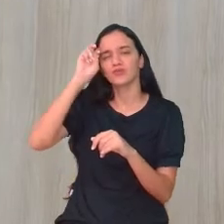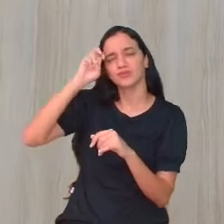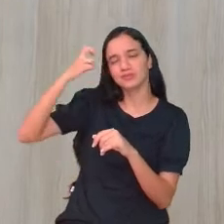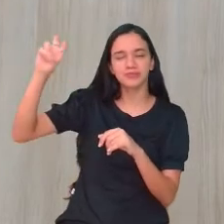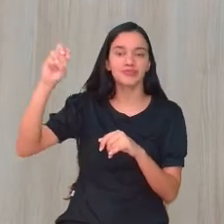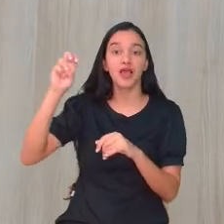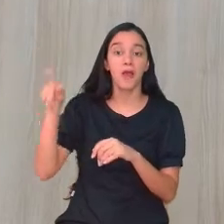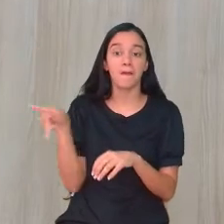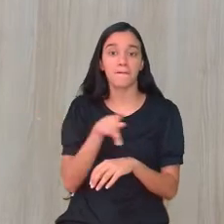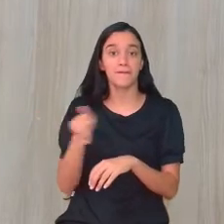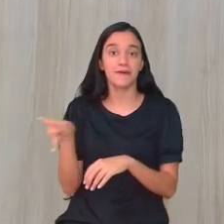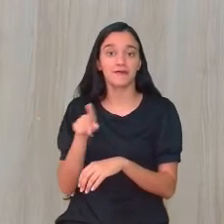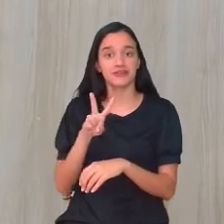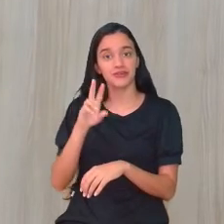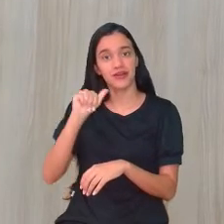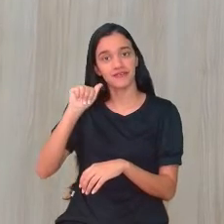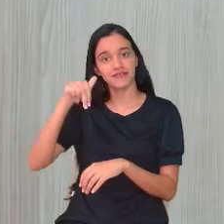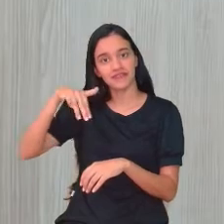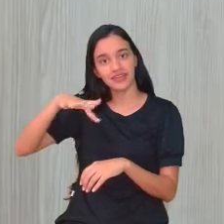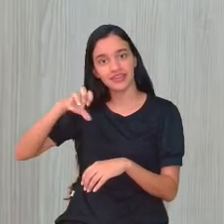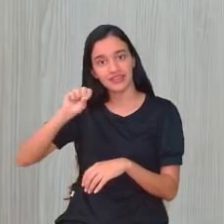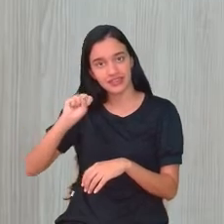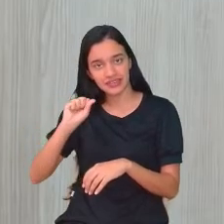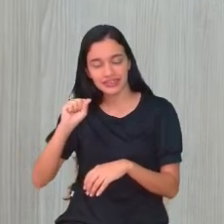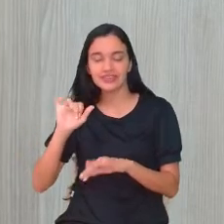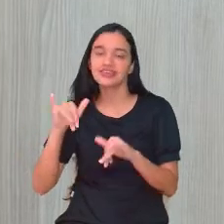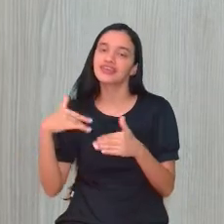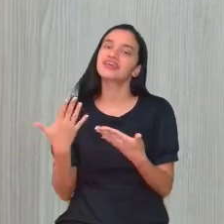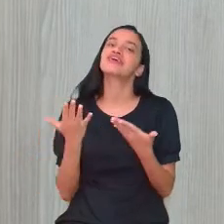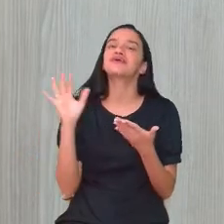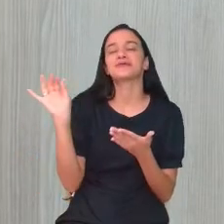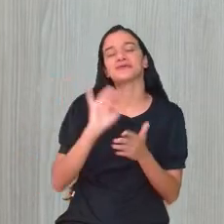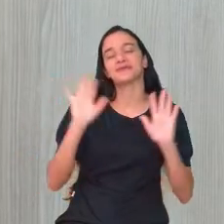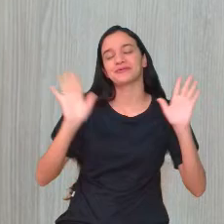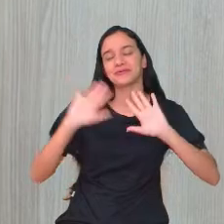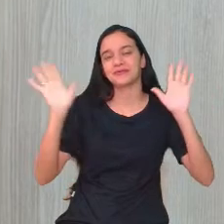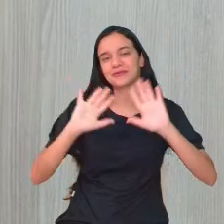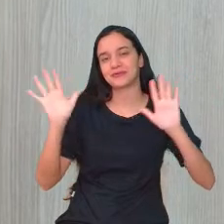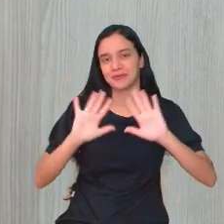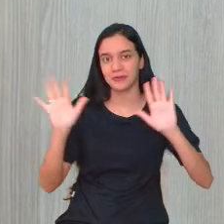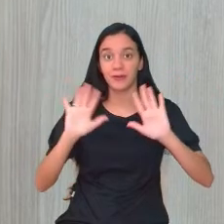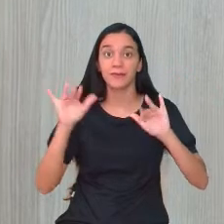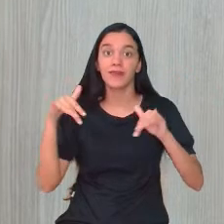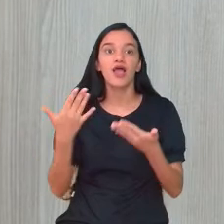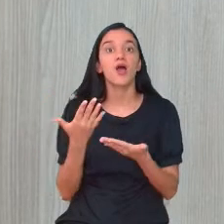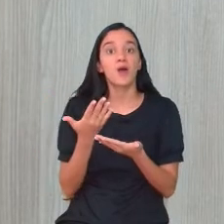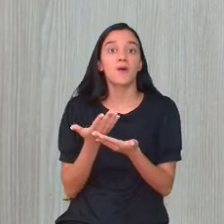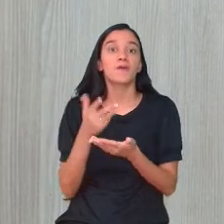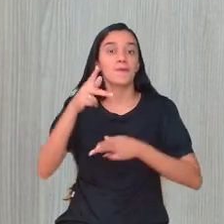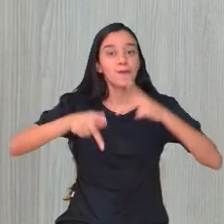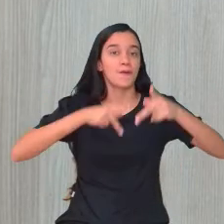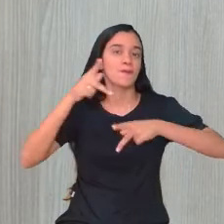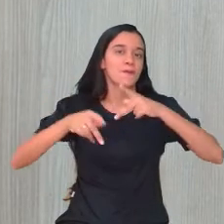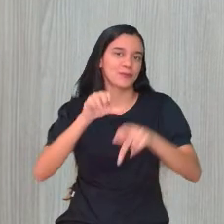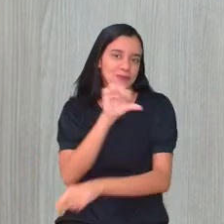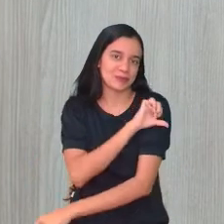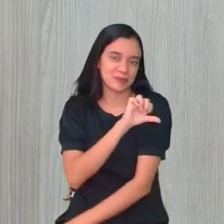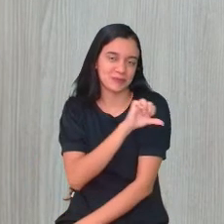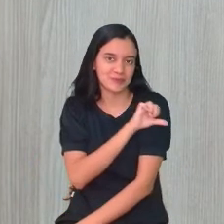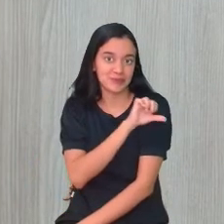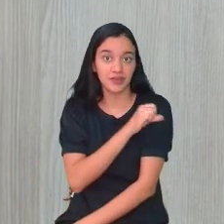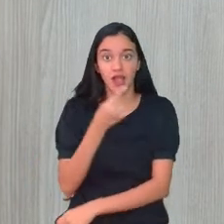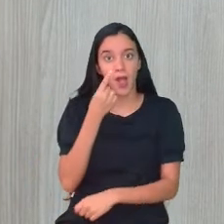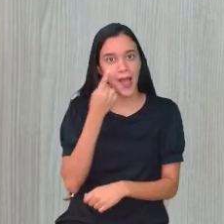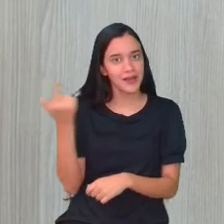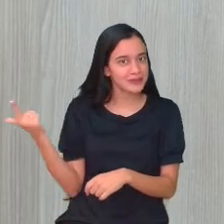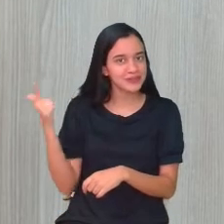sapiensíssima professora Vanessa. E aí, professora? E aí, professor Luciano? E aí, meu povo do nono ano, né? Olha a